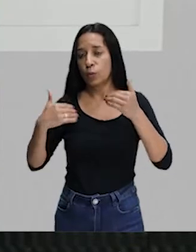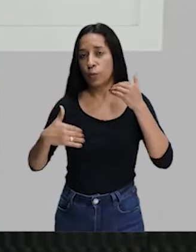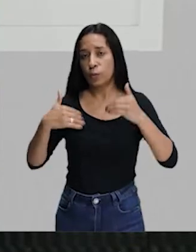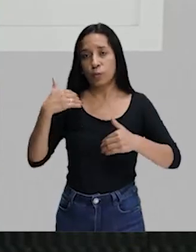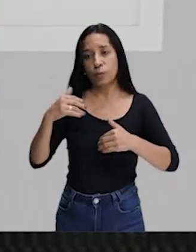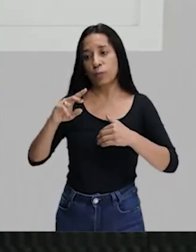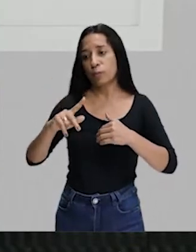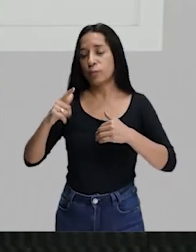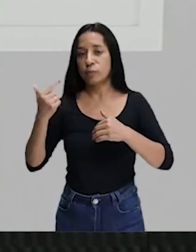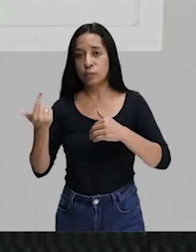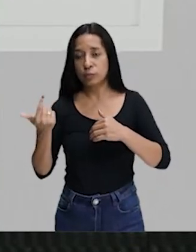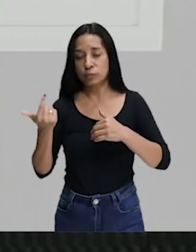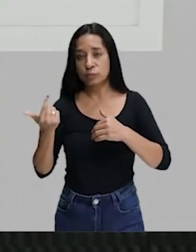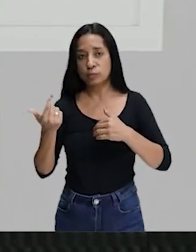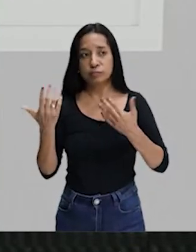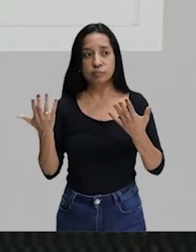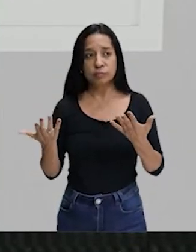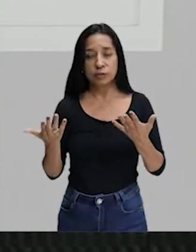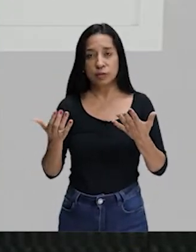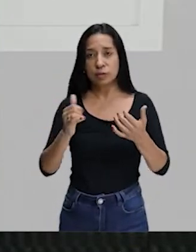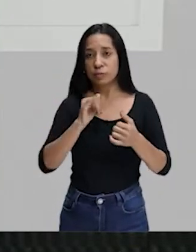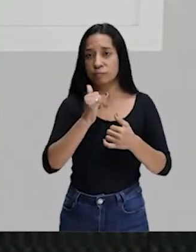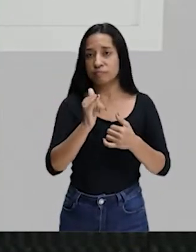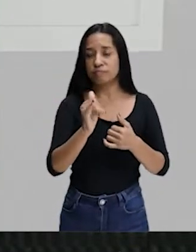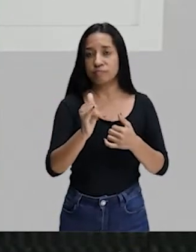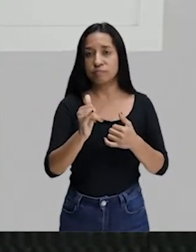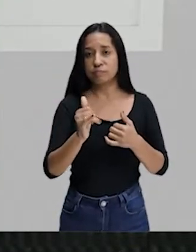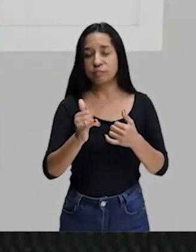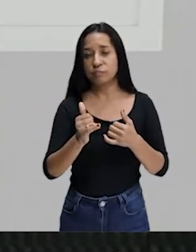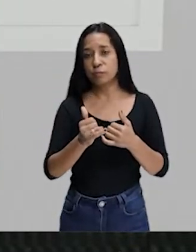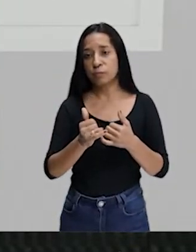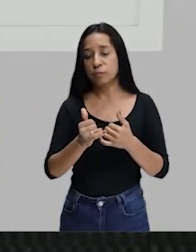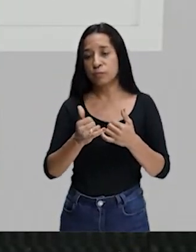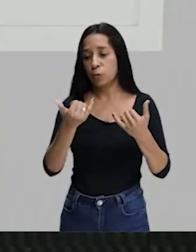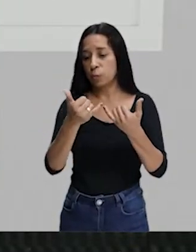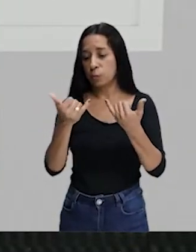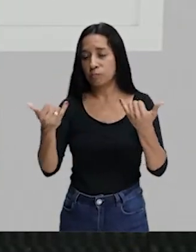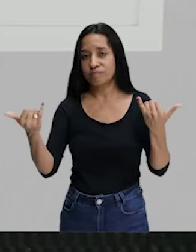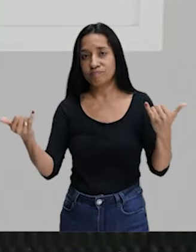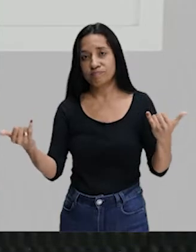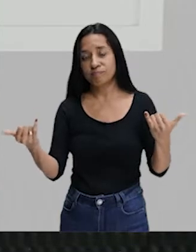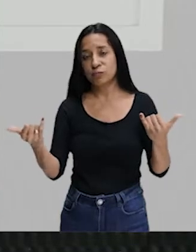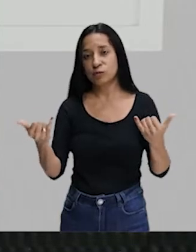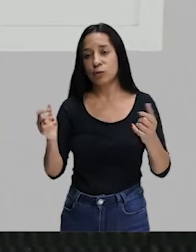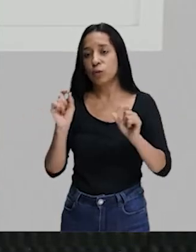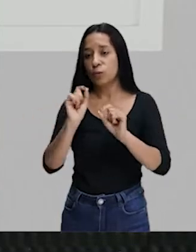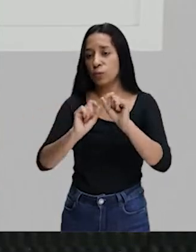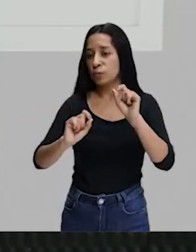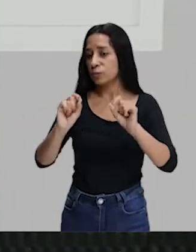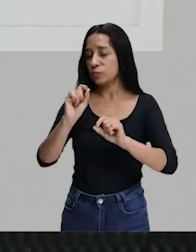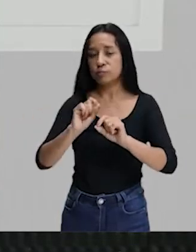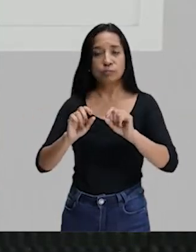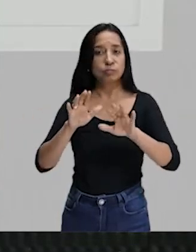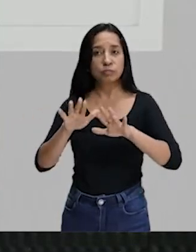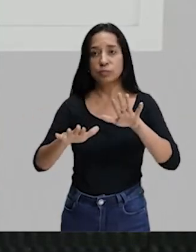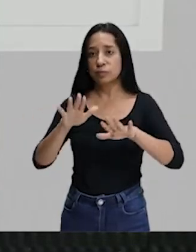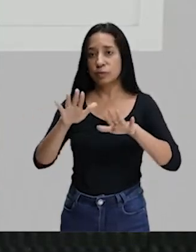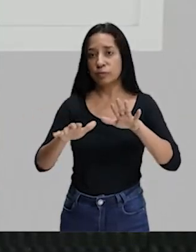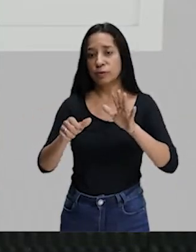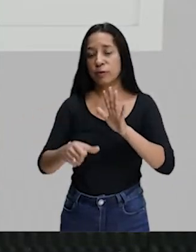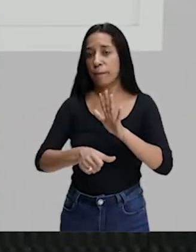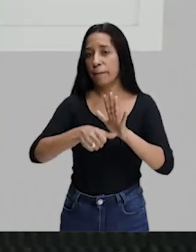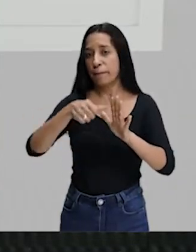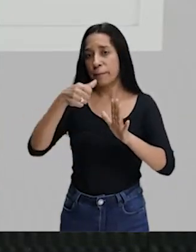Então, essa energia em trânsito, porque isso não depende, primeiramente,